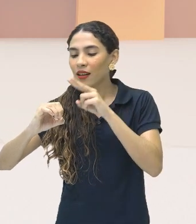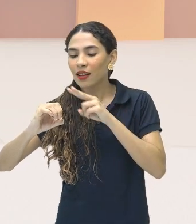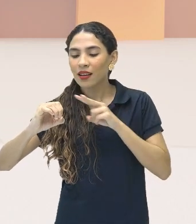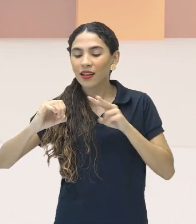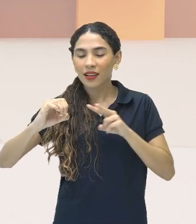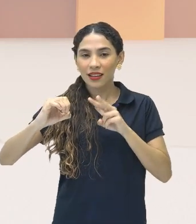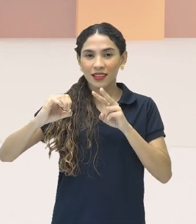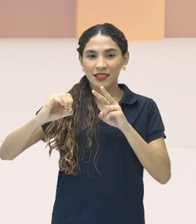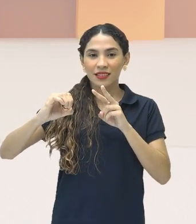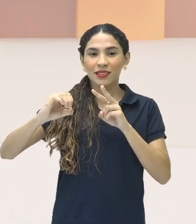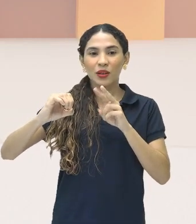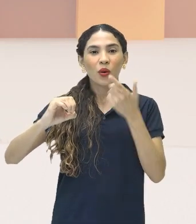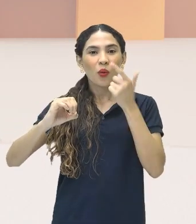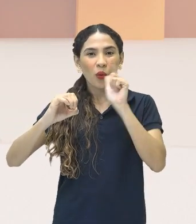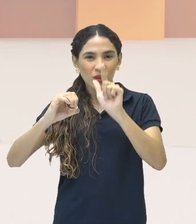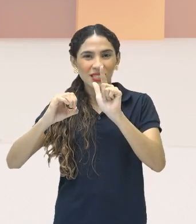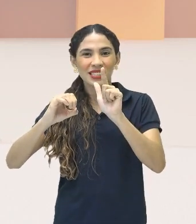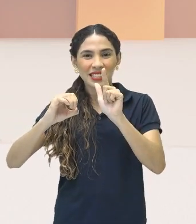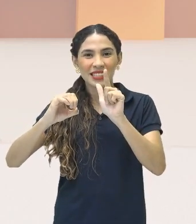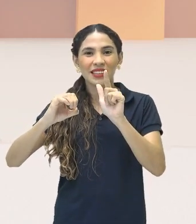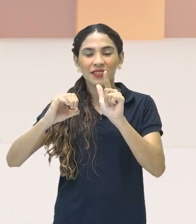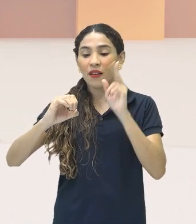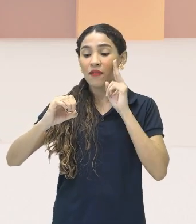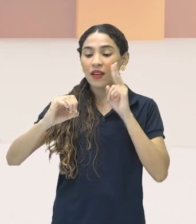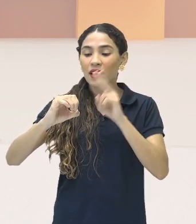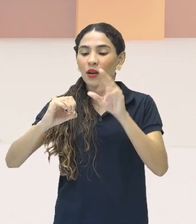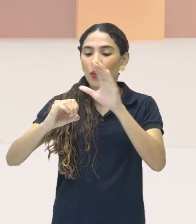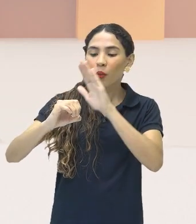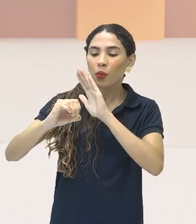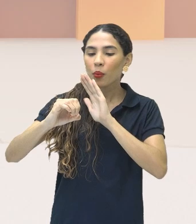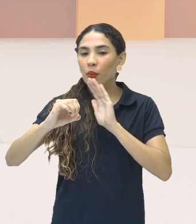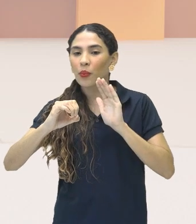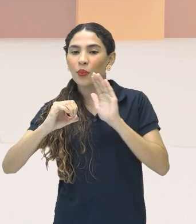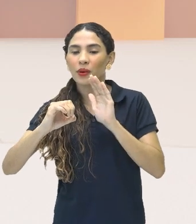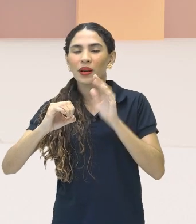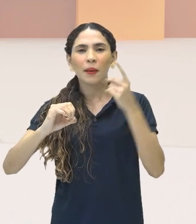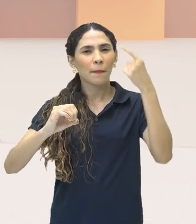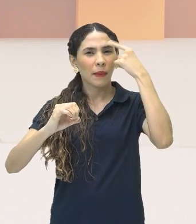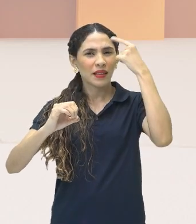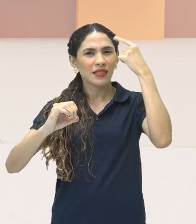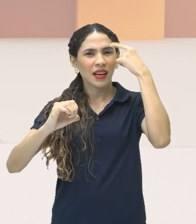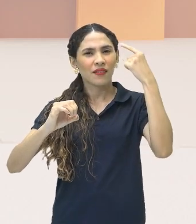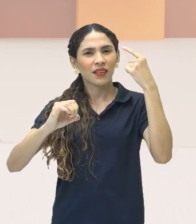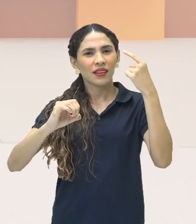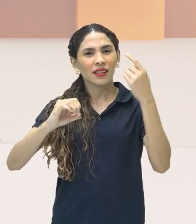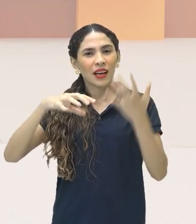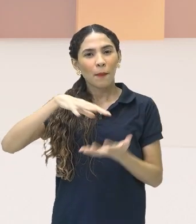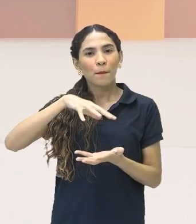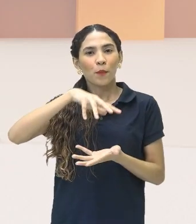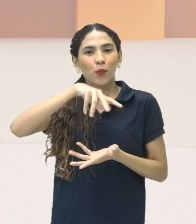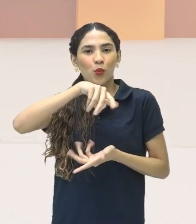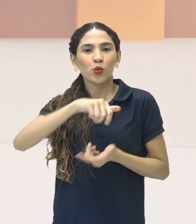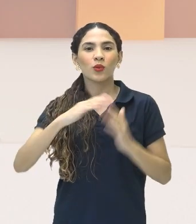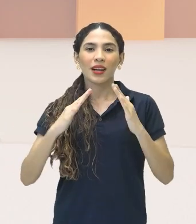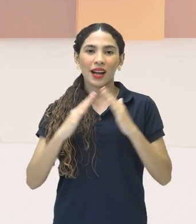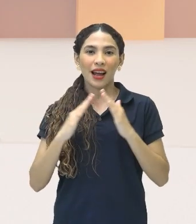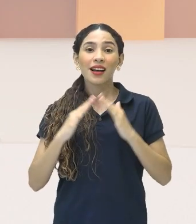dedo dele, olhando assim, ele conseguia cobrir, né, a Terra. E ele pensava, é a nossa